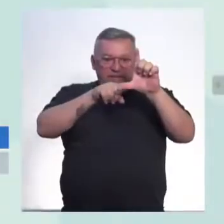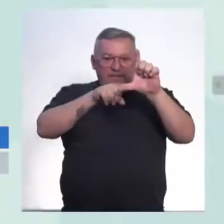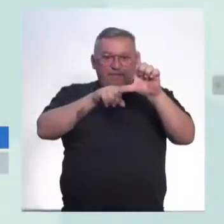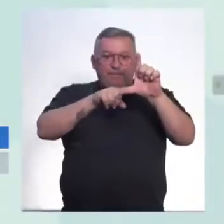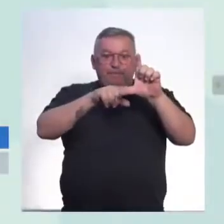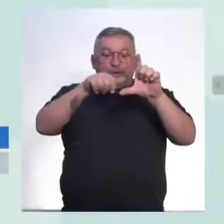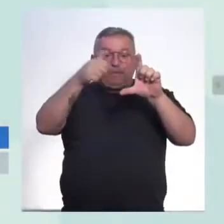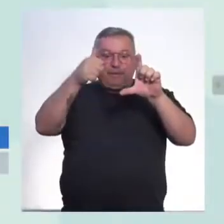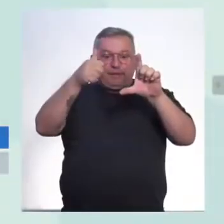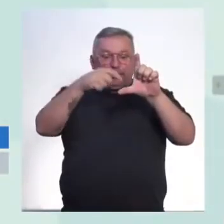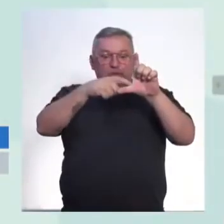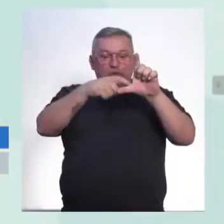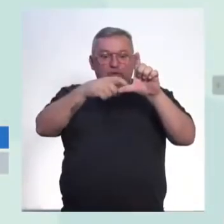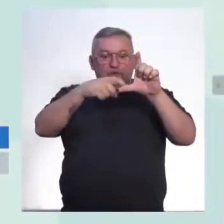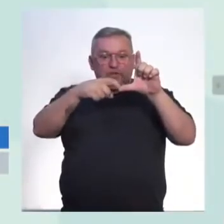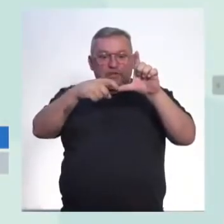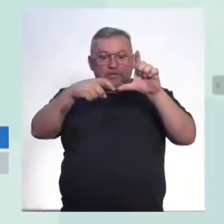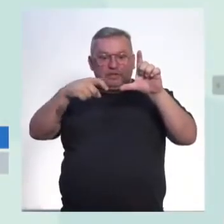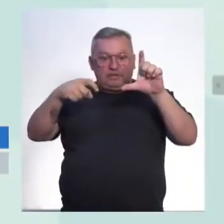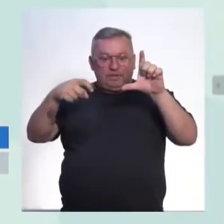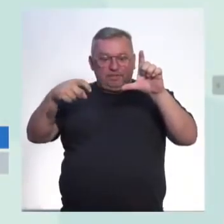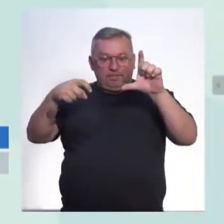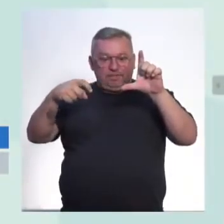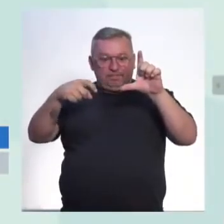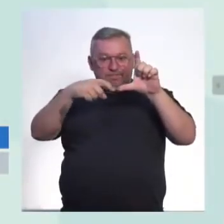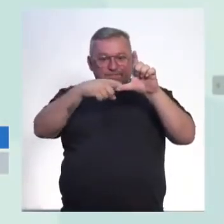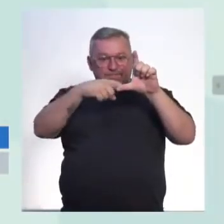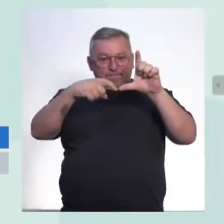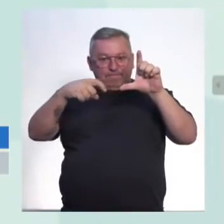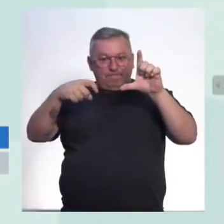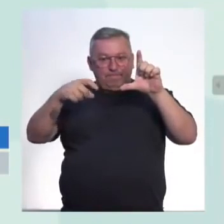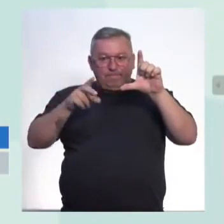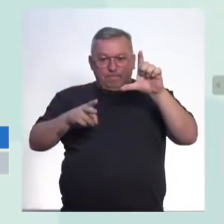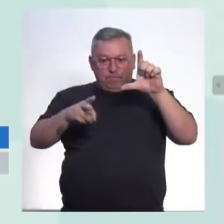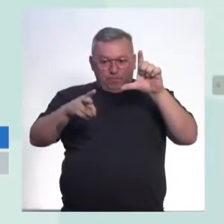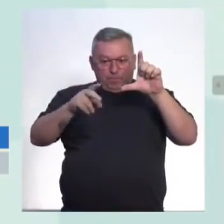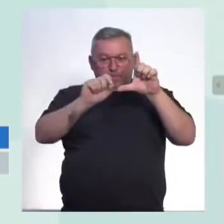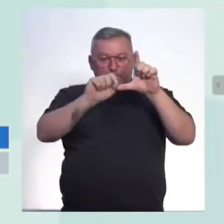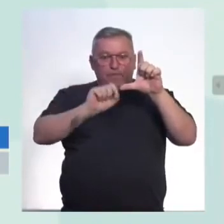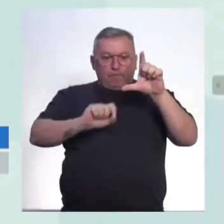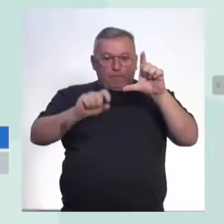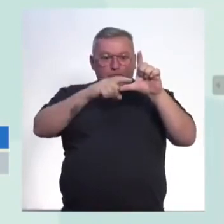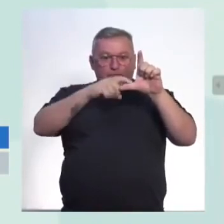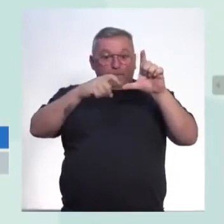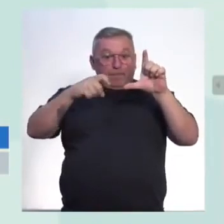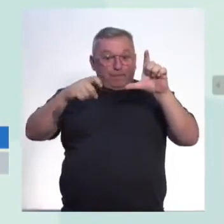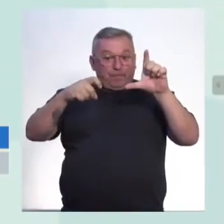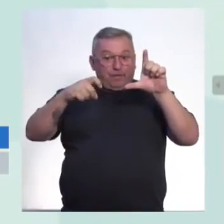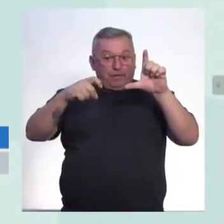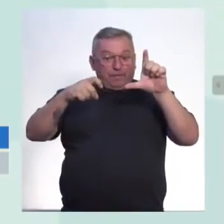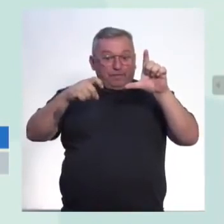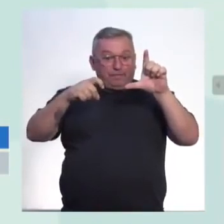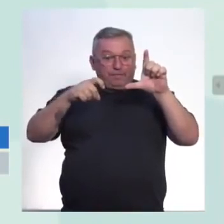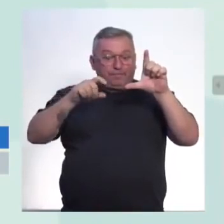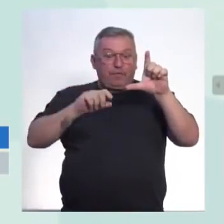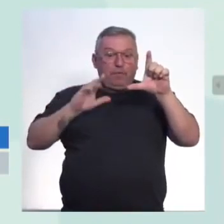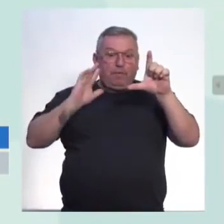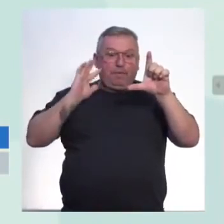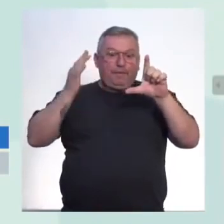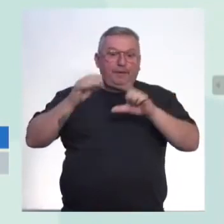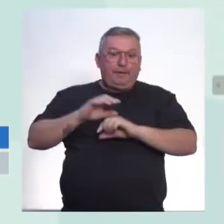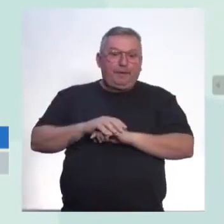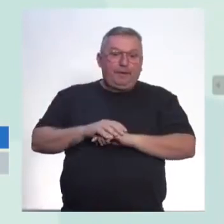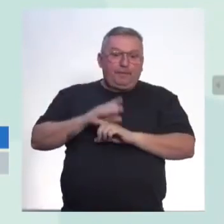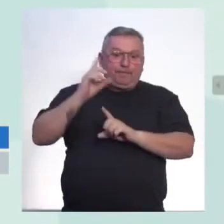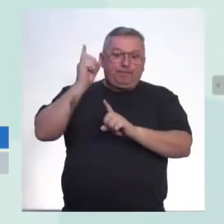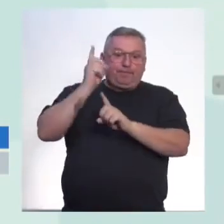projetar primeiro aonde? Sempre no X. Ok? Quando você faz essa projeção no X aqui, ó, olha o que acontece. Você